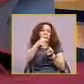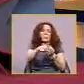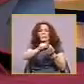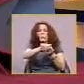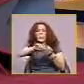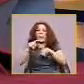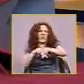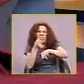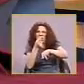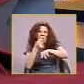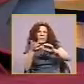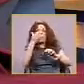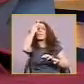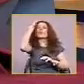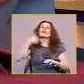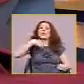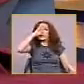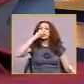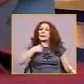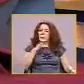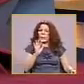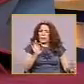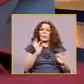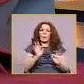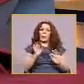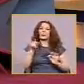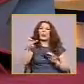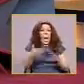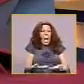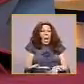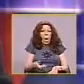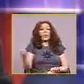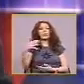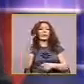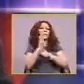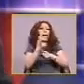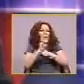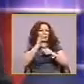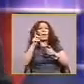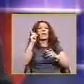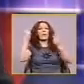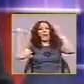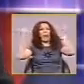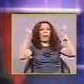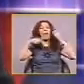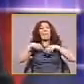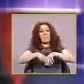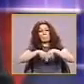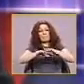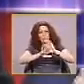estamos mesmo no limite do nosso tempo. São rigor e de exigência, não é? Sei que estão neste momento a comemorar também no Arraial, depois da